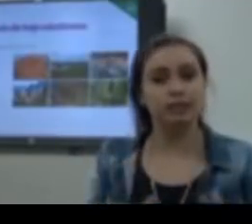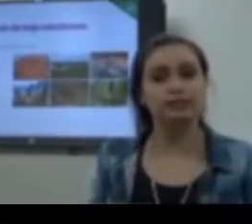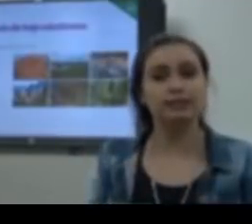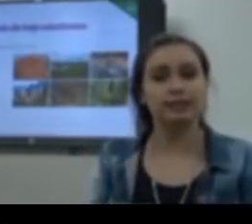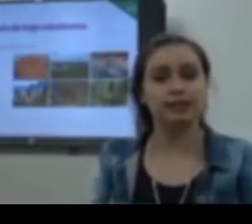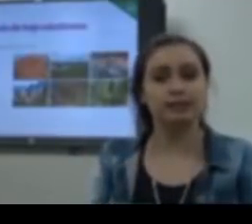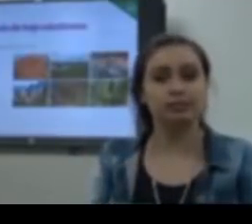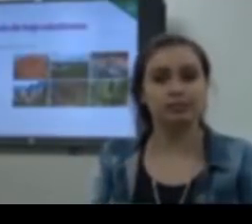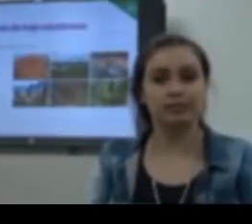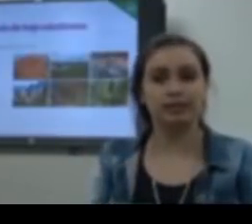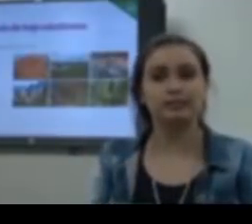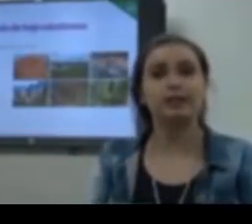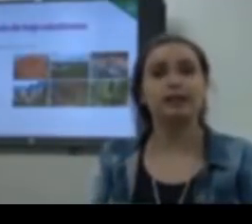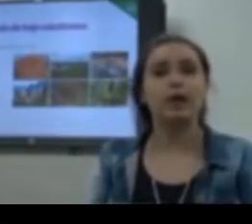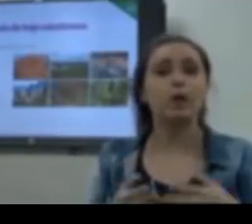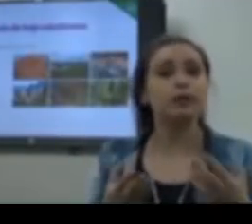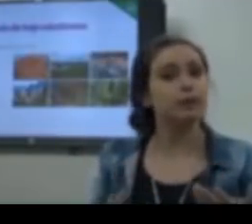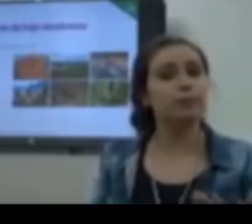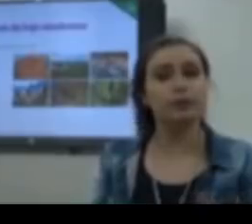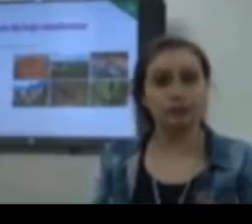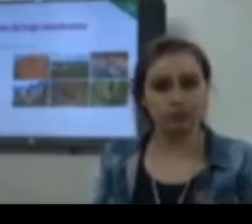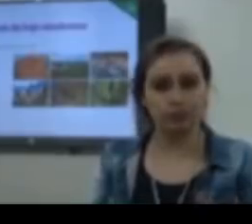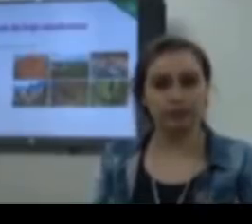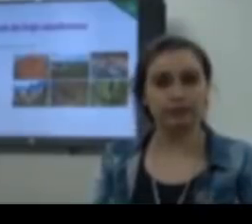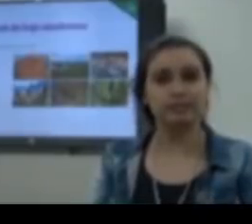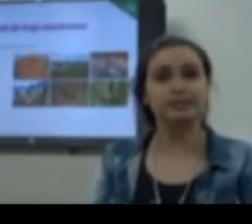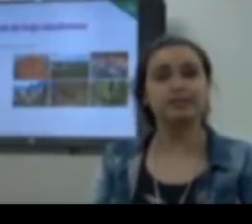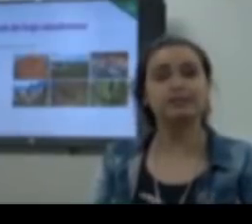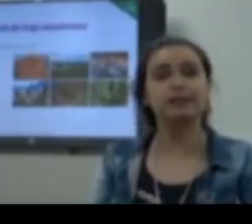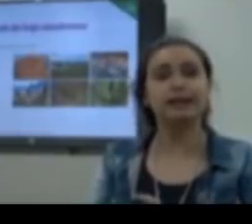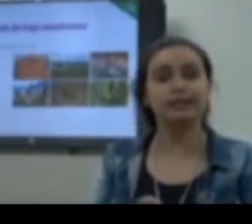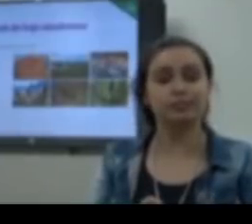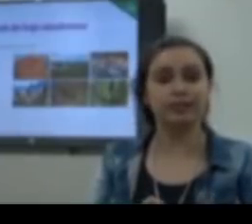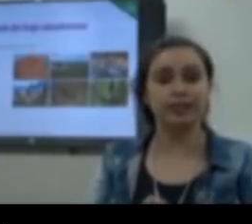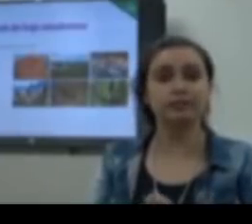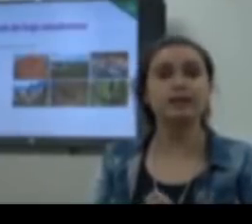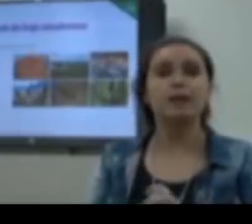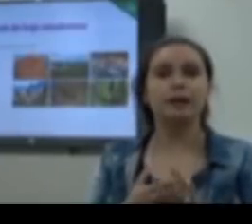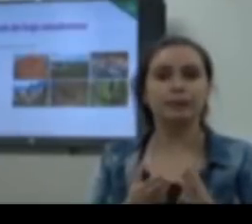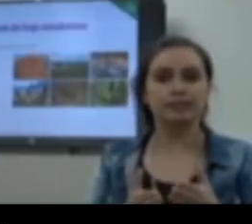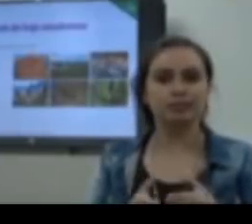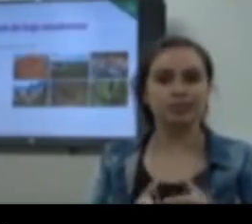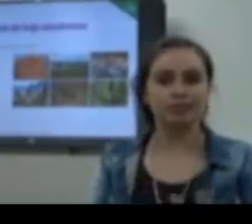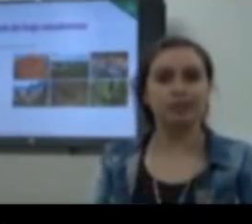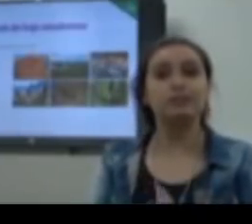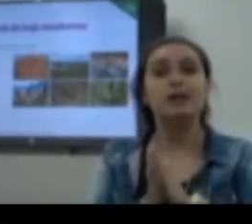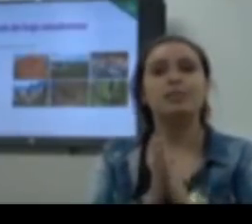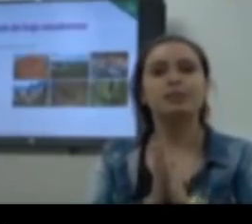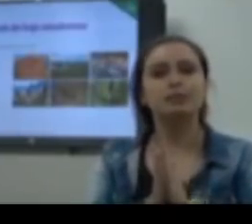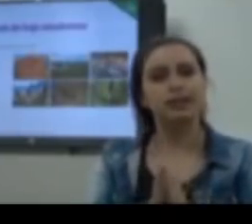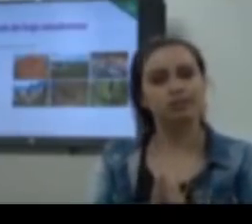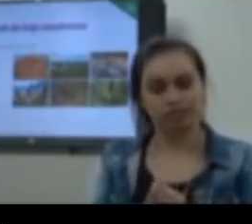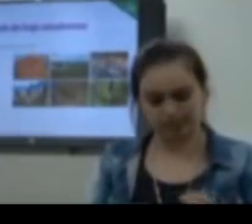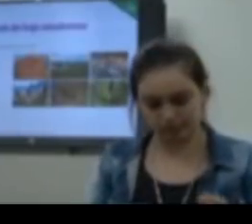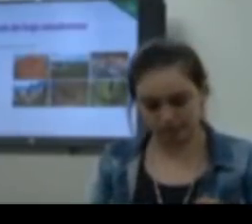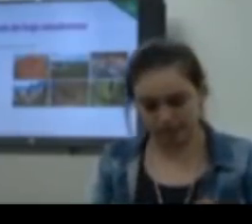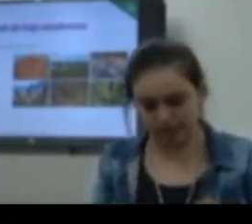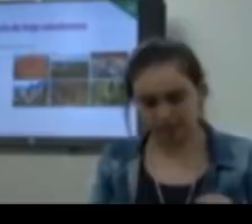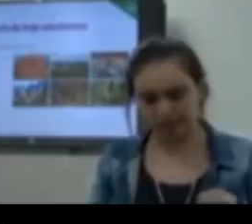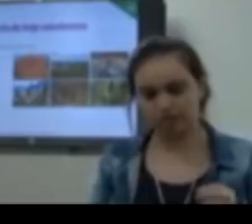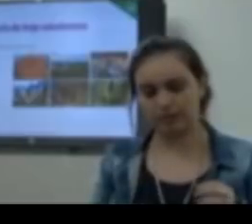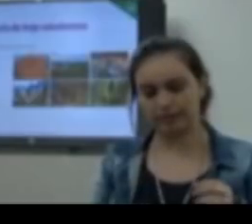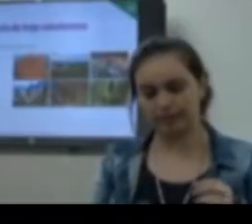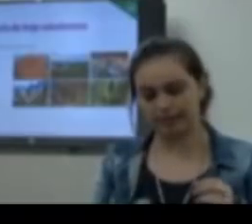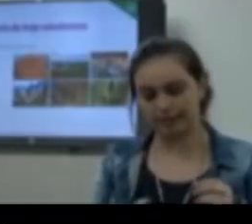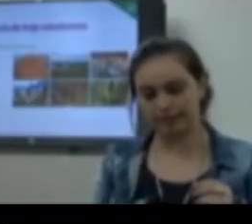assistam, sincronizem na casa de vocês, né? Ou então pelo YouTube. Então vocês têm esses canais diferentes para poder assistir as aulas. Não deixem de